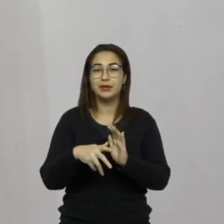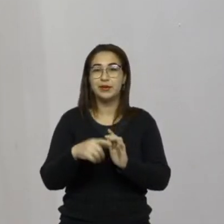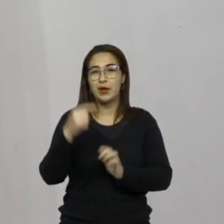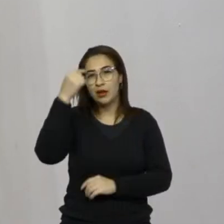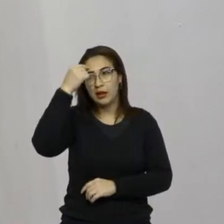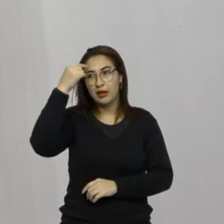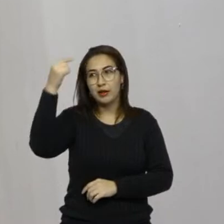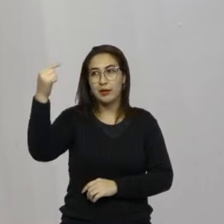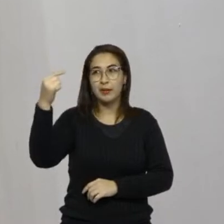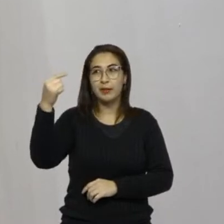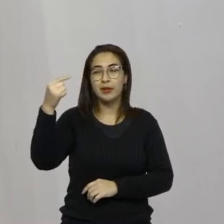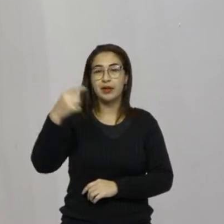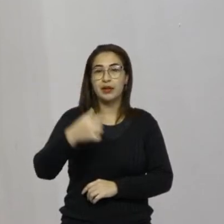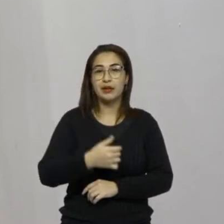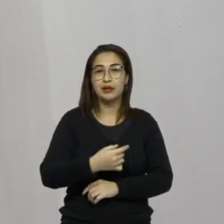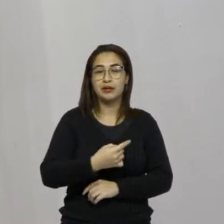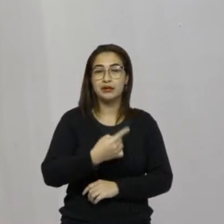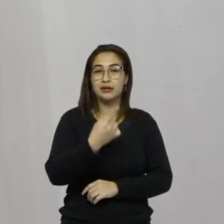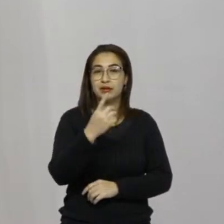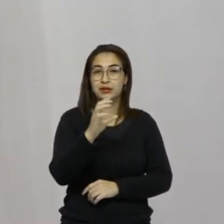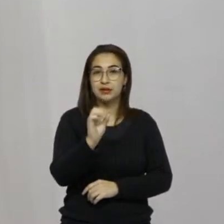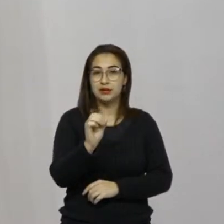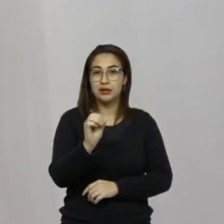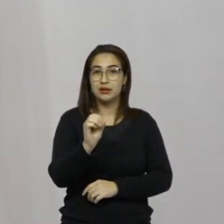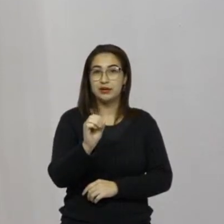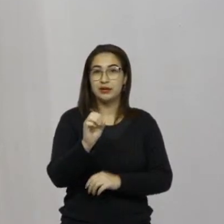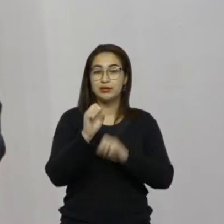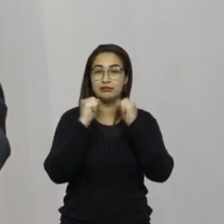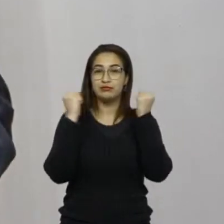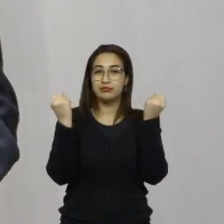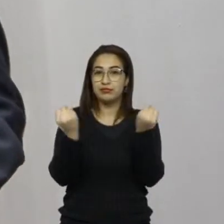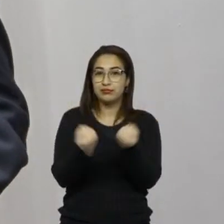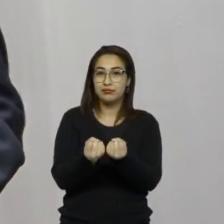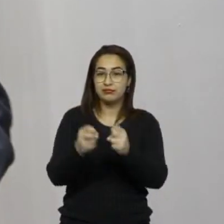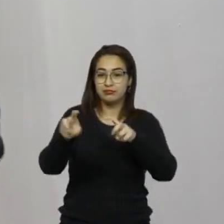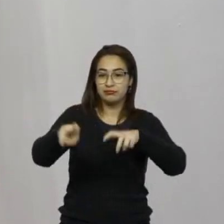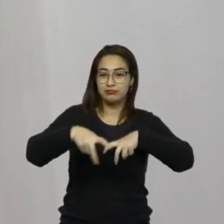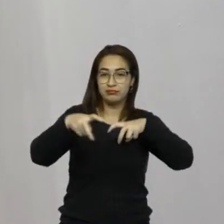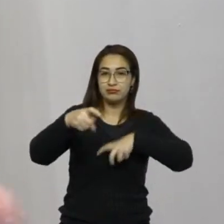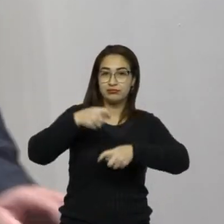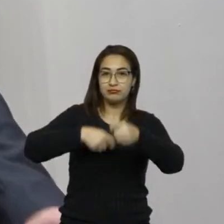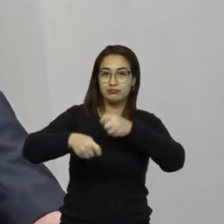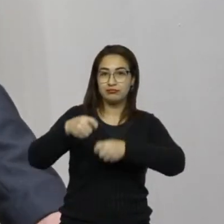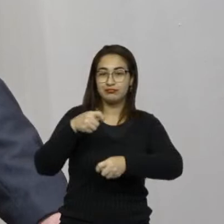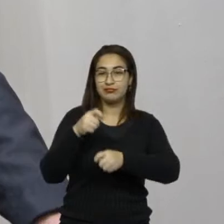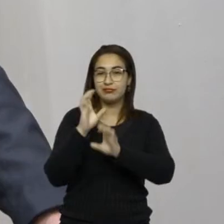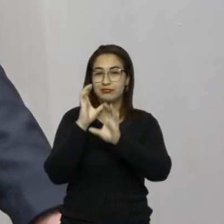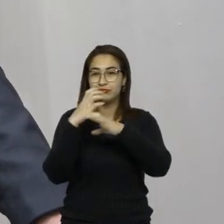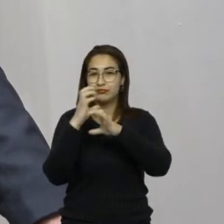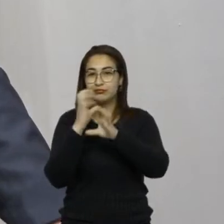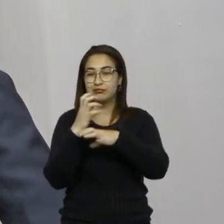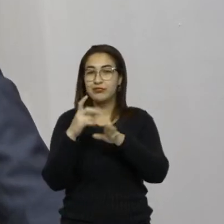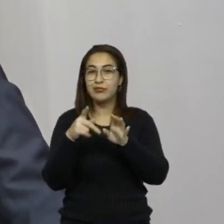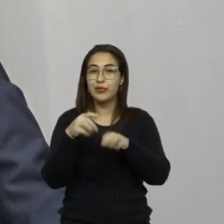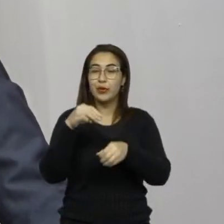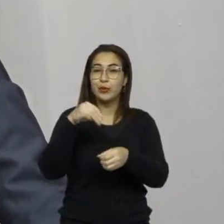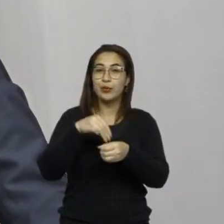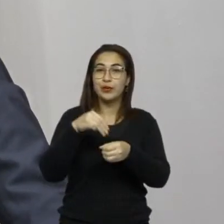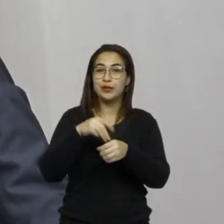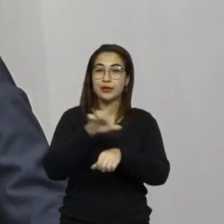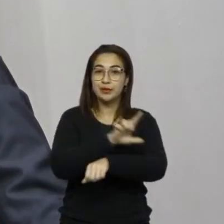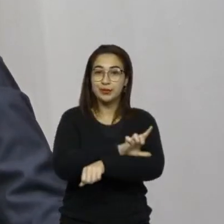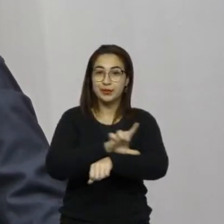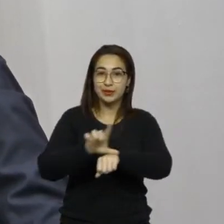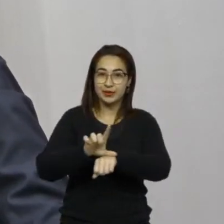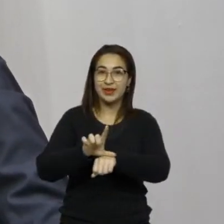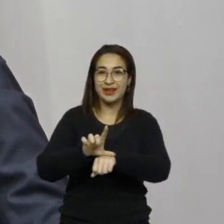do 10º Seminário da Agroecologia, que vai acontecer no município de Lages nos